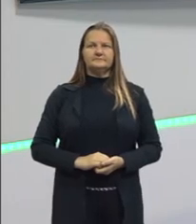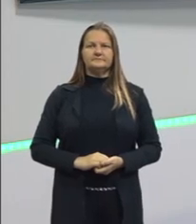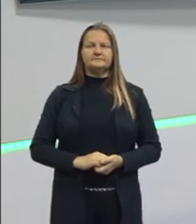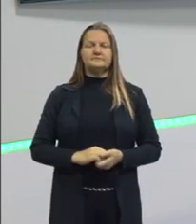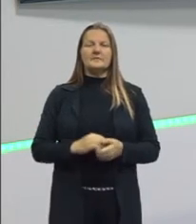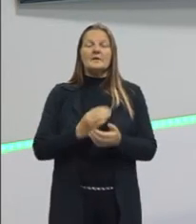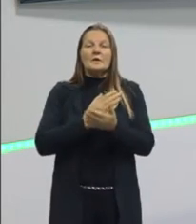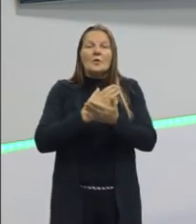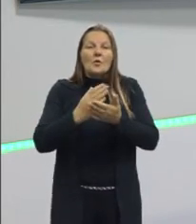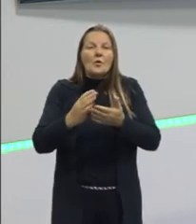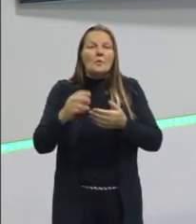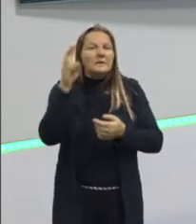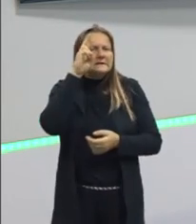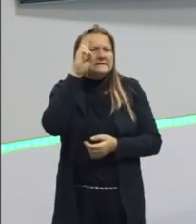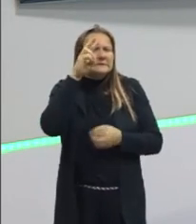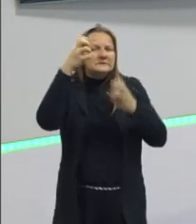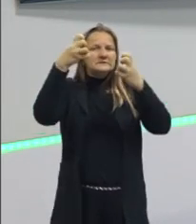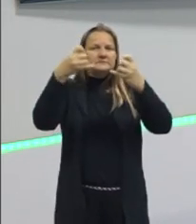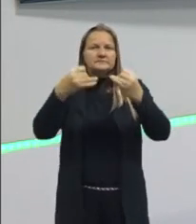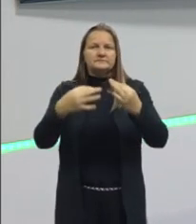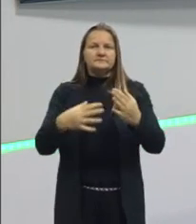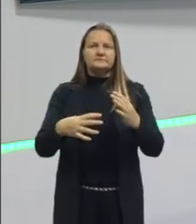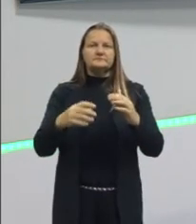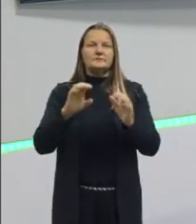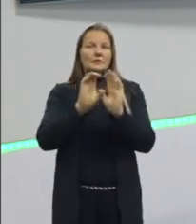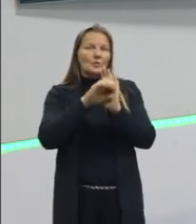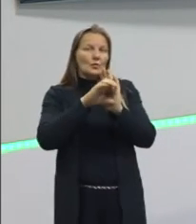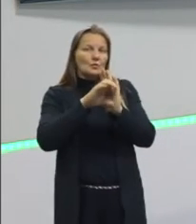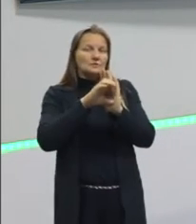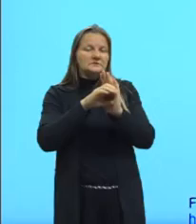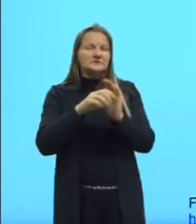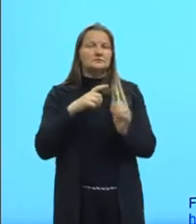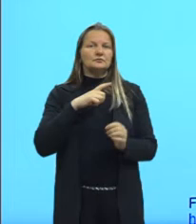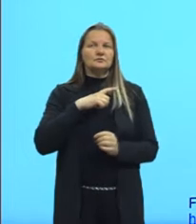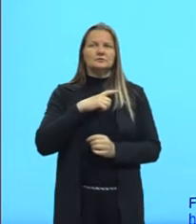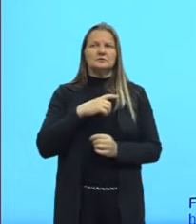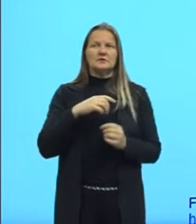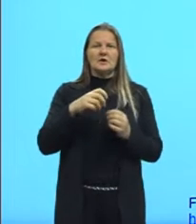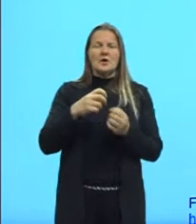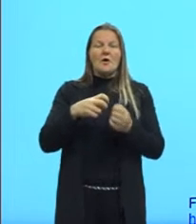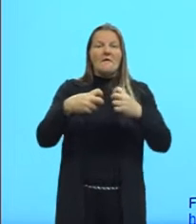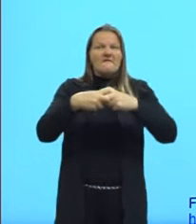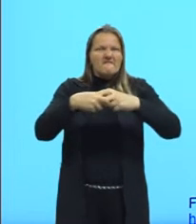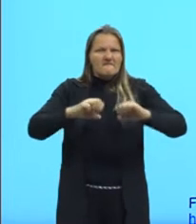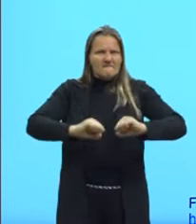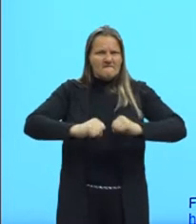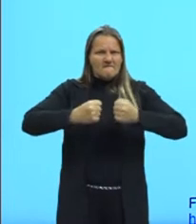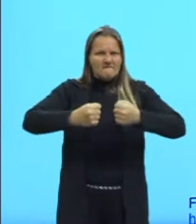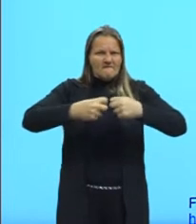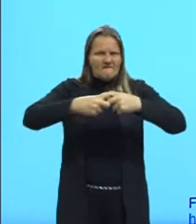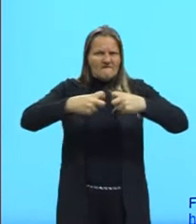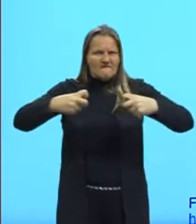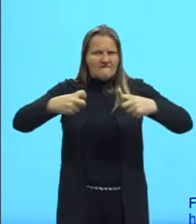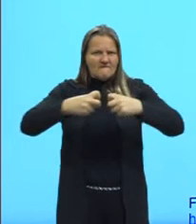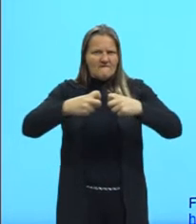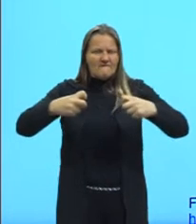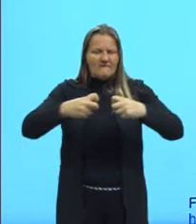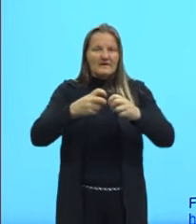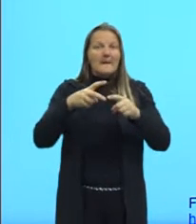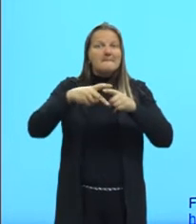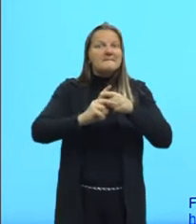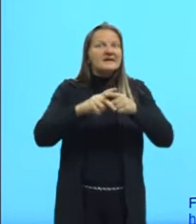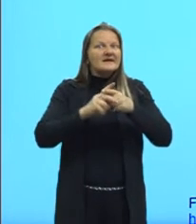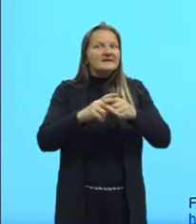bom então para a gente relembrar rapidinho né a gente falou sobre a força elástica quando a gente estava falando lá de mecânica